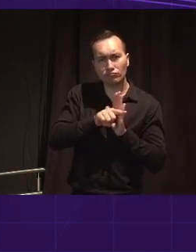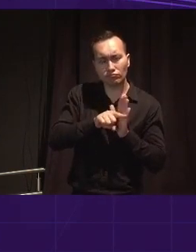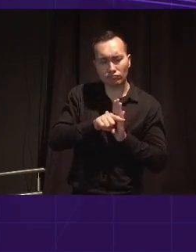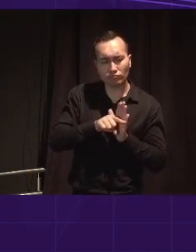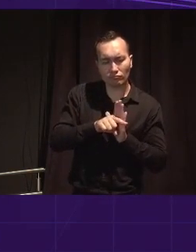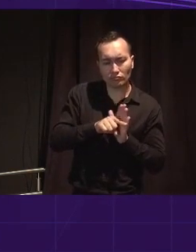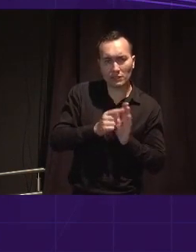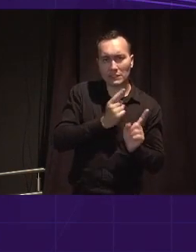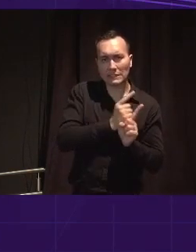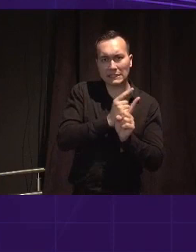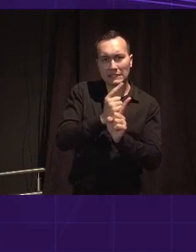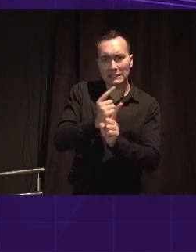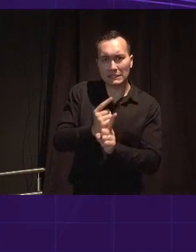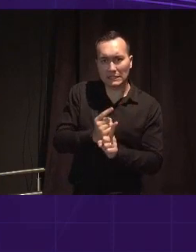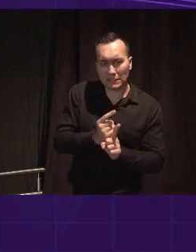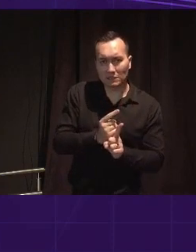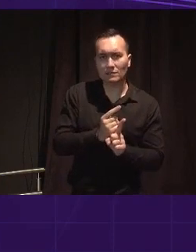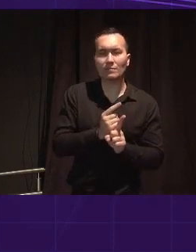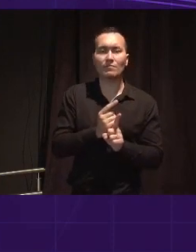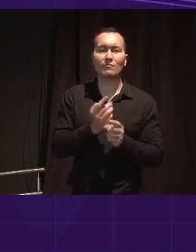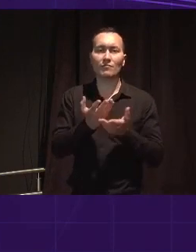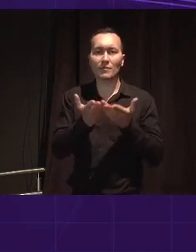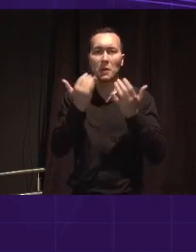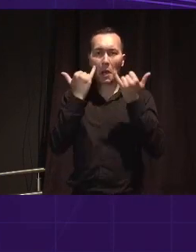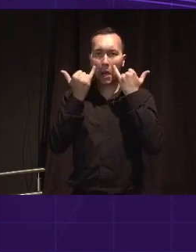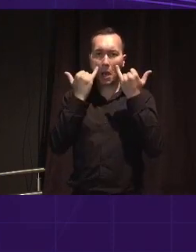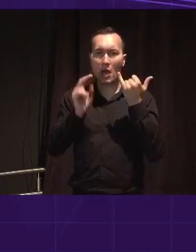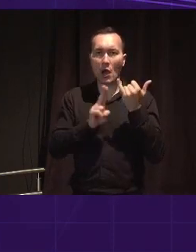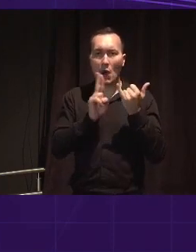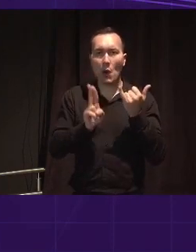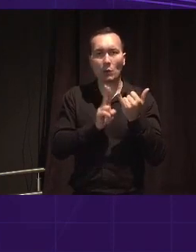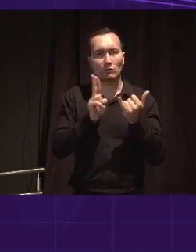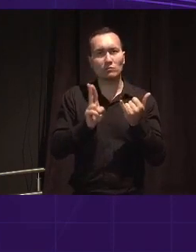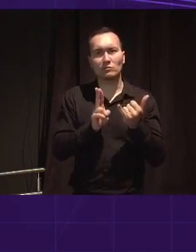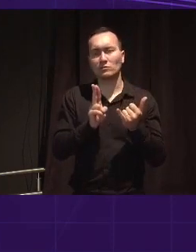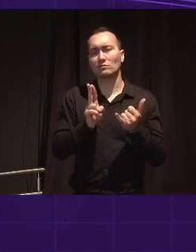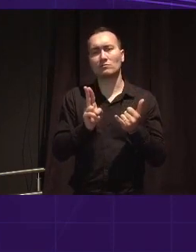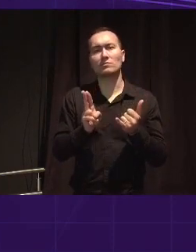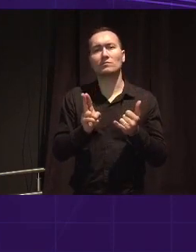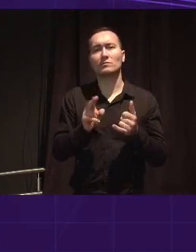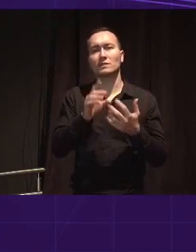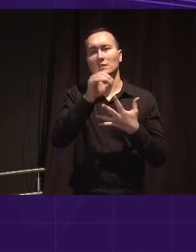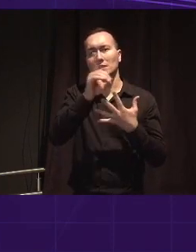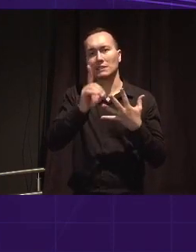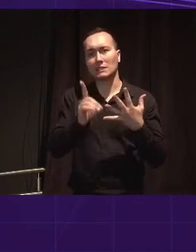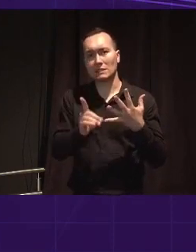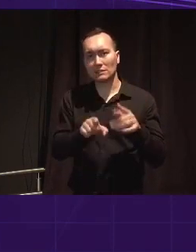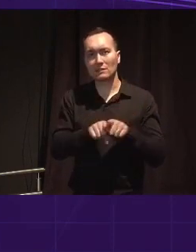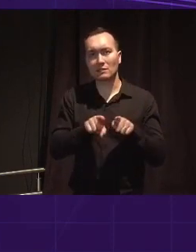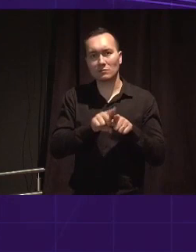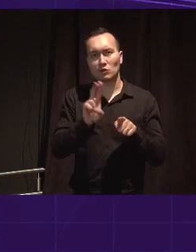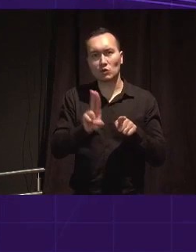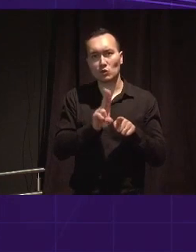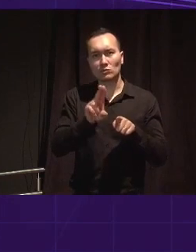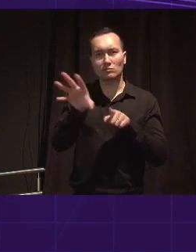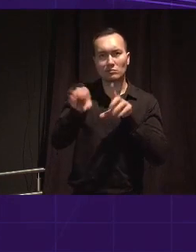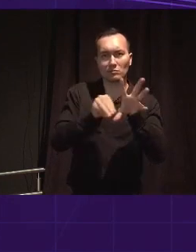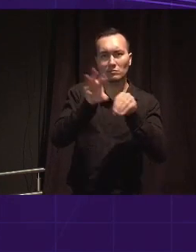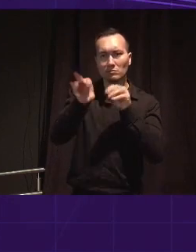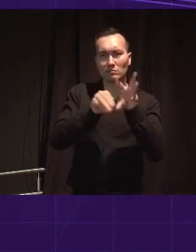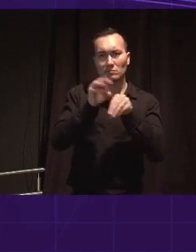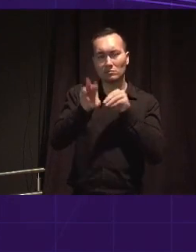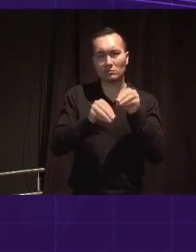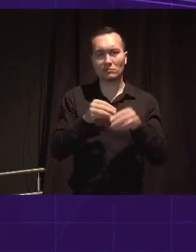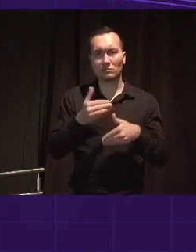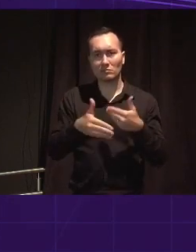bem informadas, né? E tenham essas análises também, não só os dados. Só que dentro da RD a gente está indo além, né?